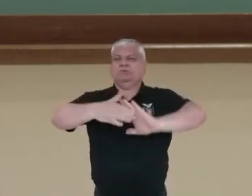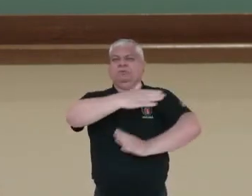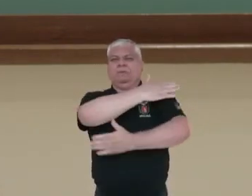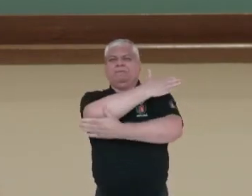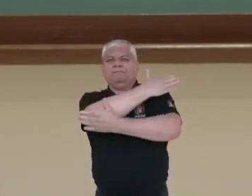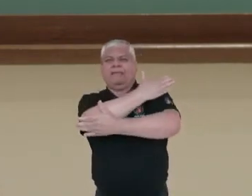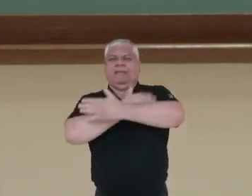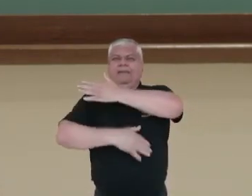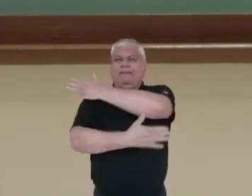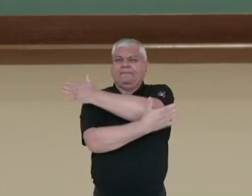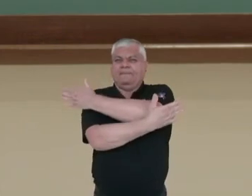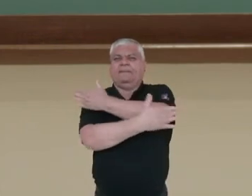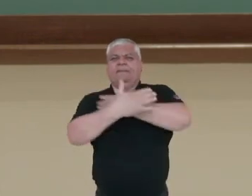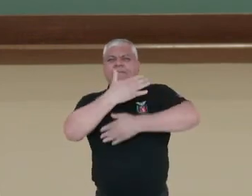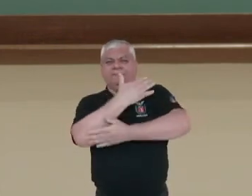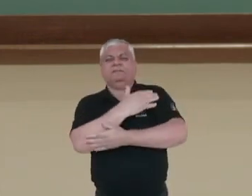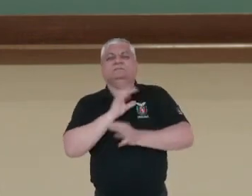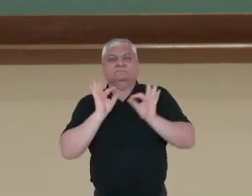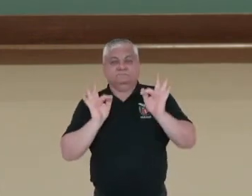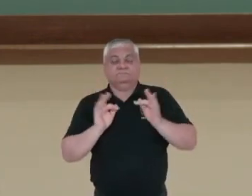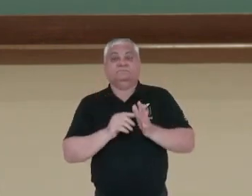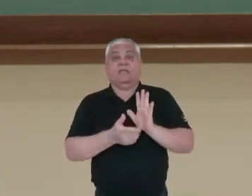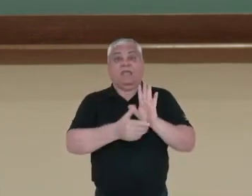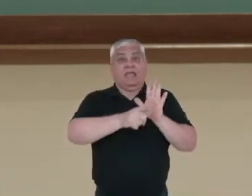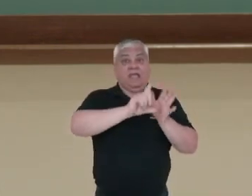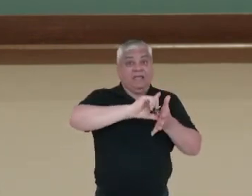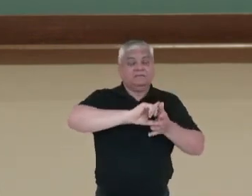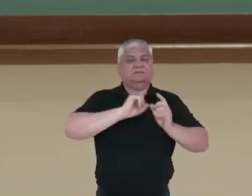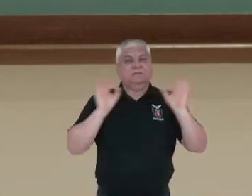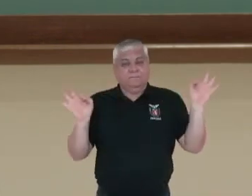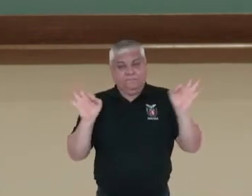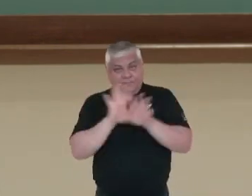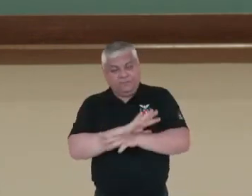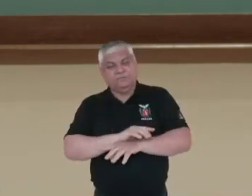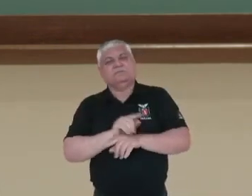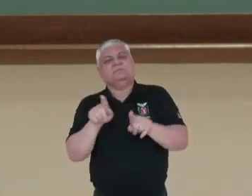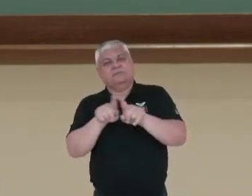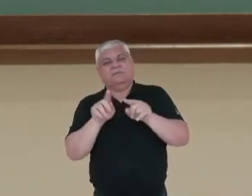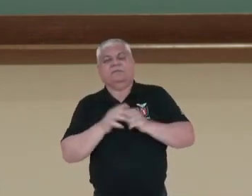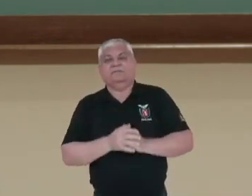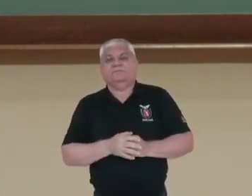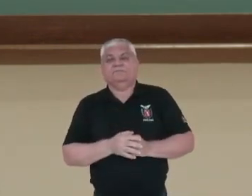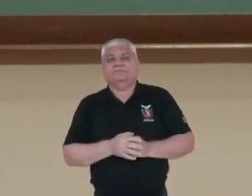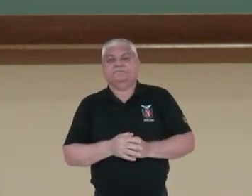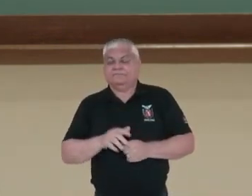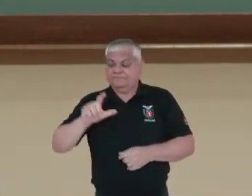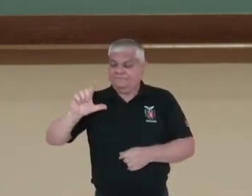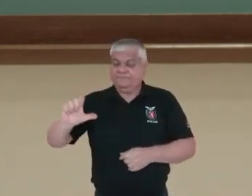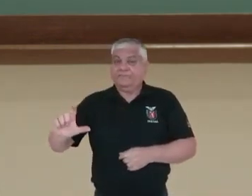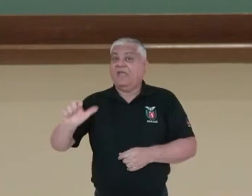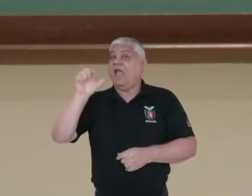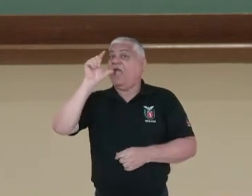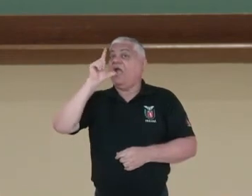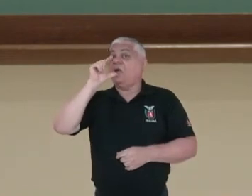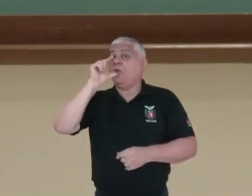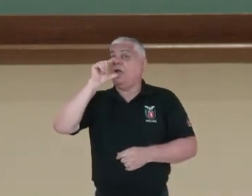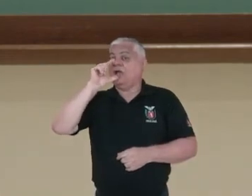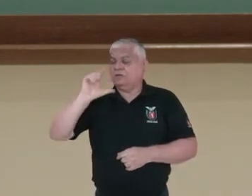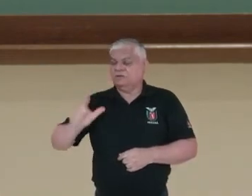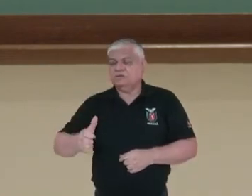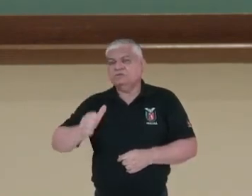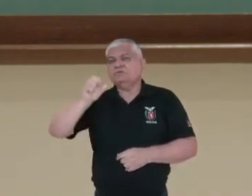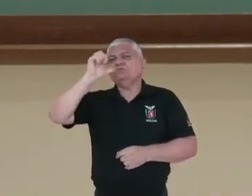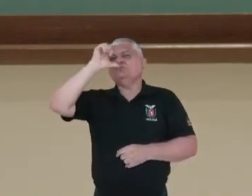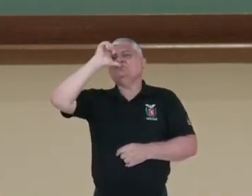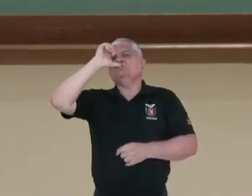final do final atividade no começo alongamento a hidratação mantenha-se hidratado começa a se manter hidratado